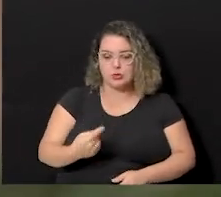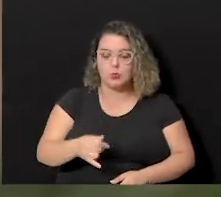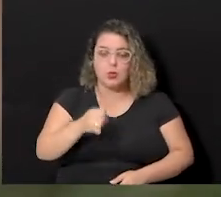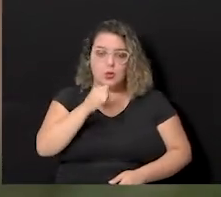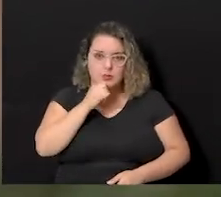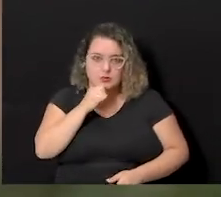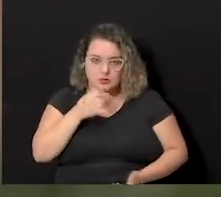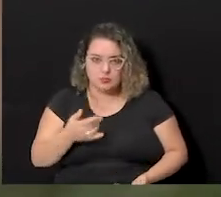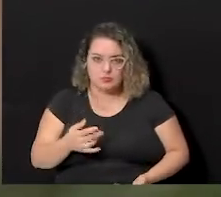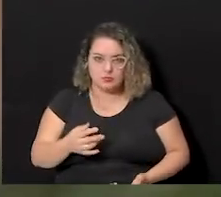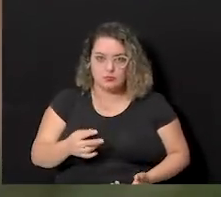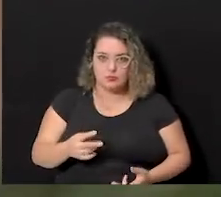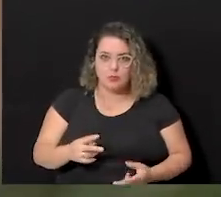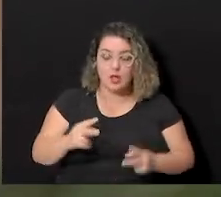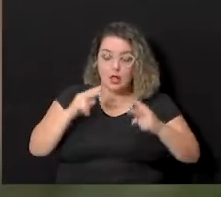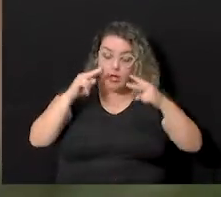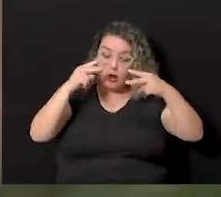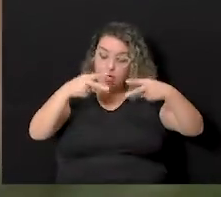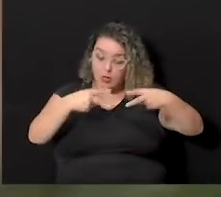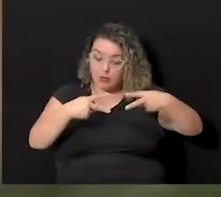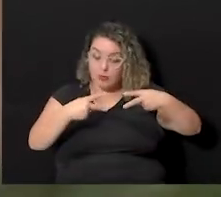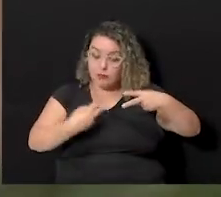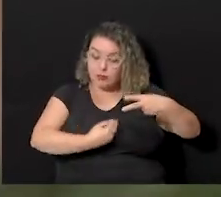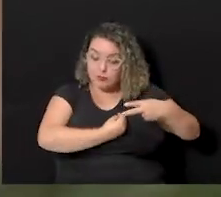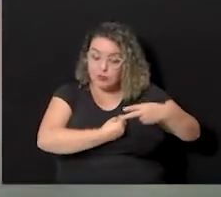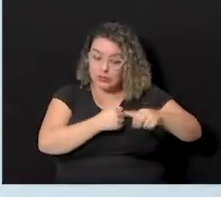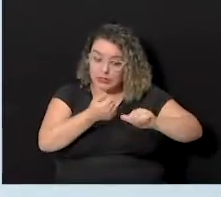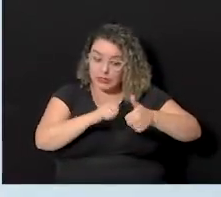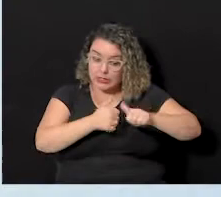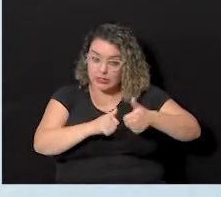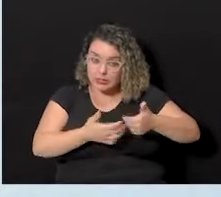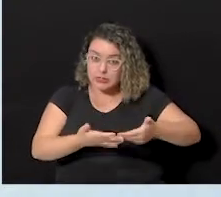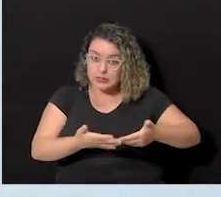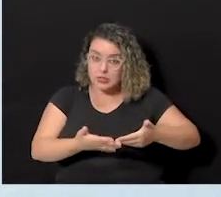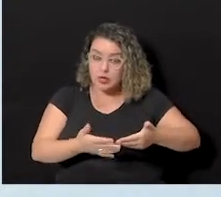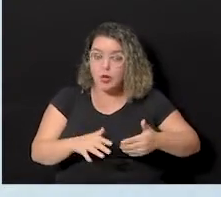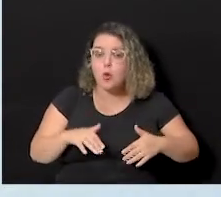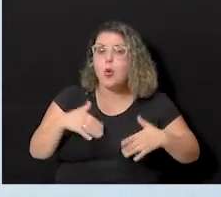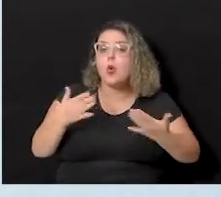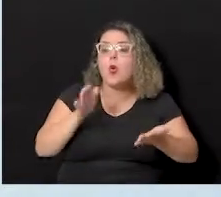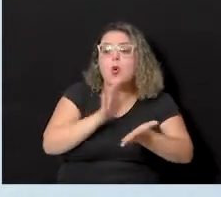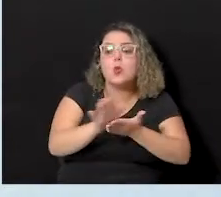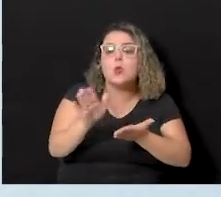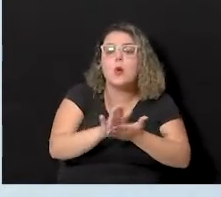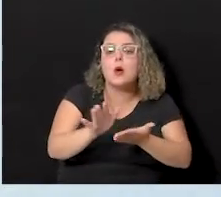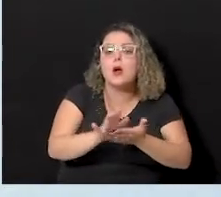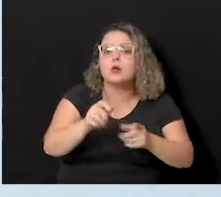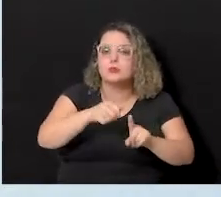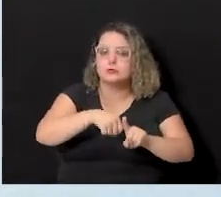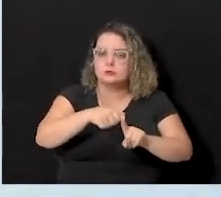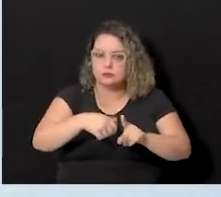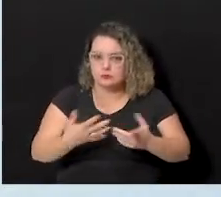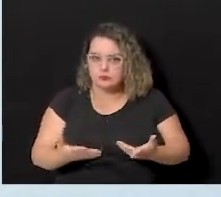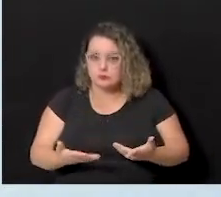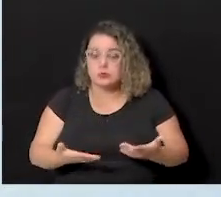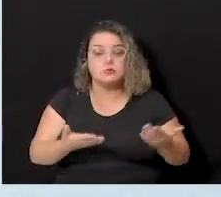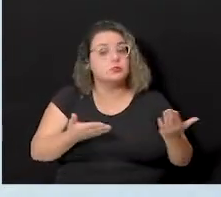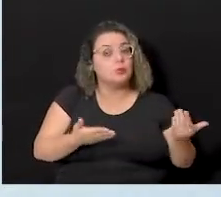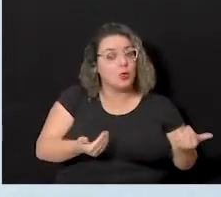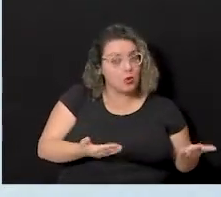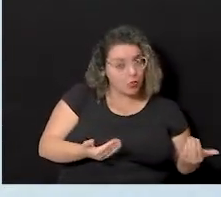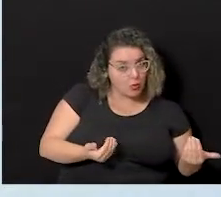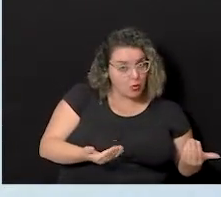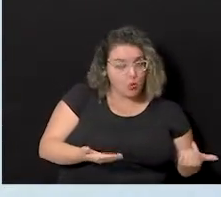um. Então, olhe para a sua vida e entenda mais ou menos qual que é o seu custo mensal e se você